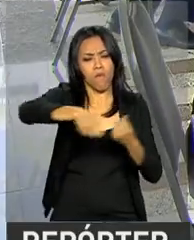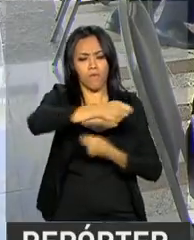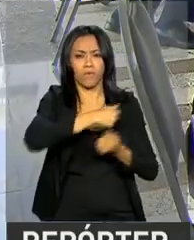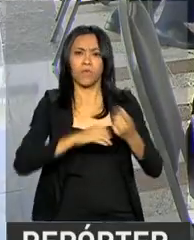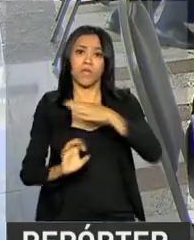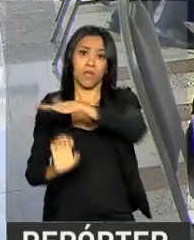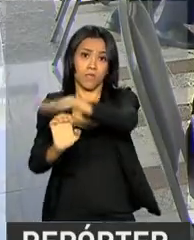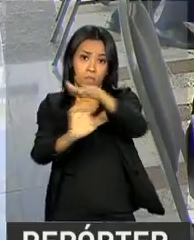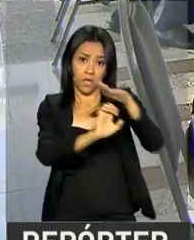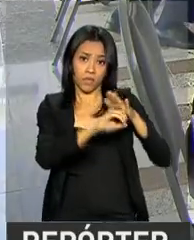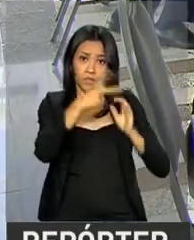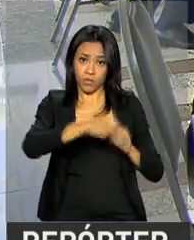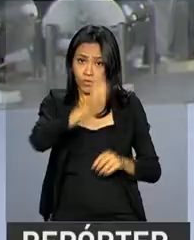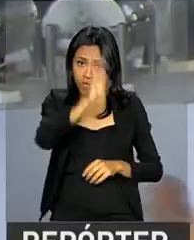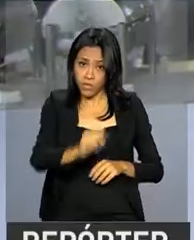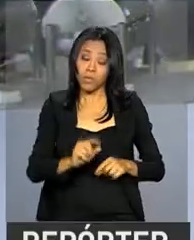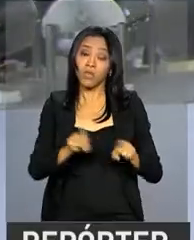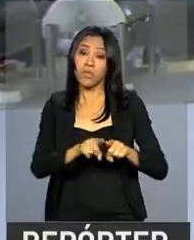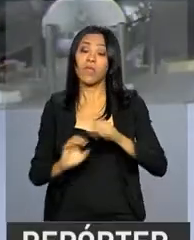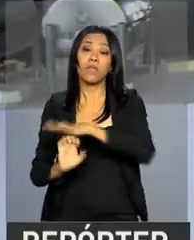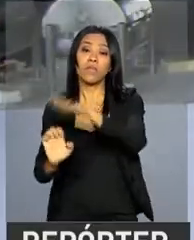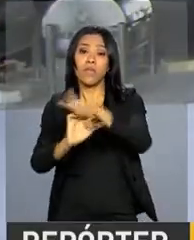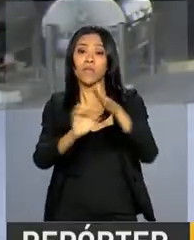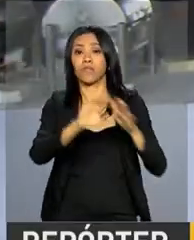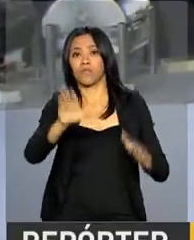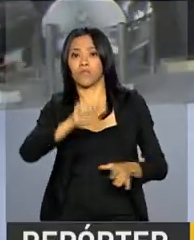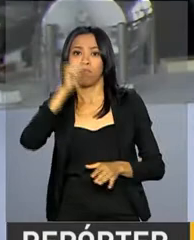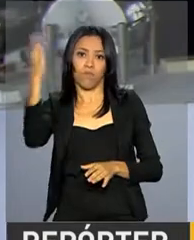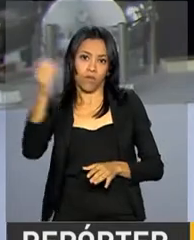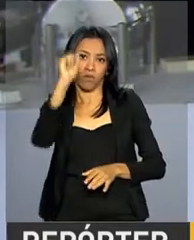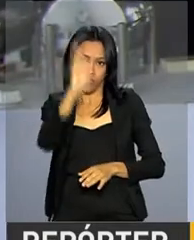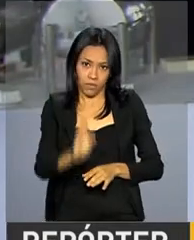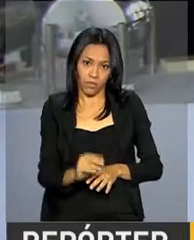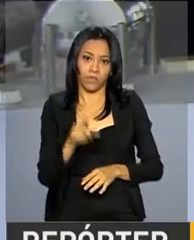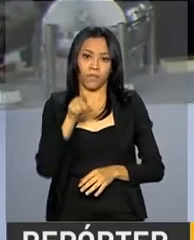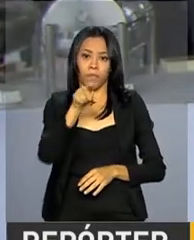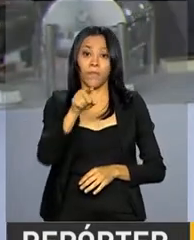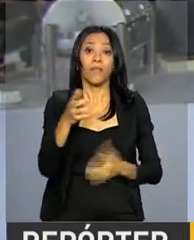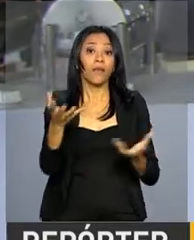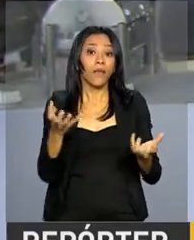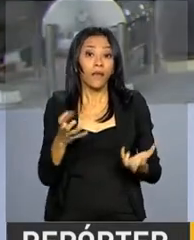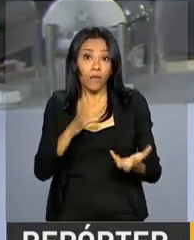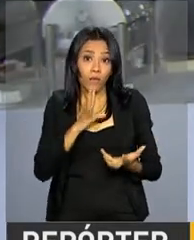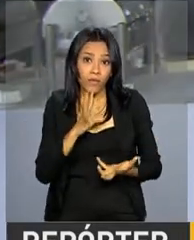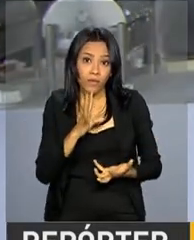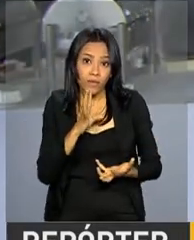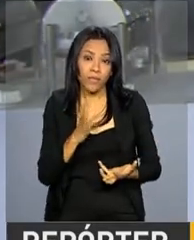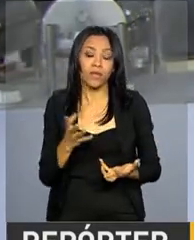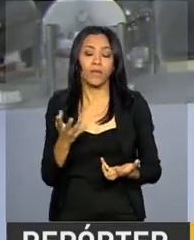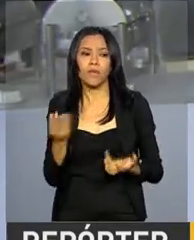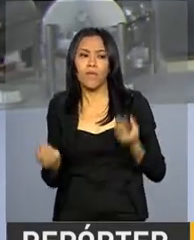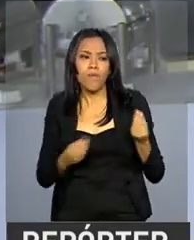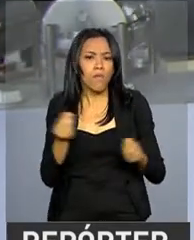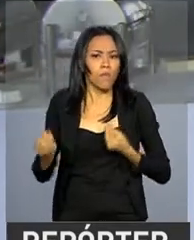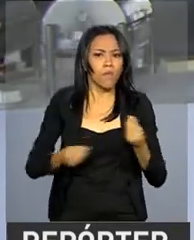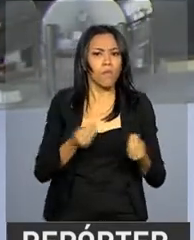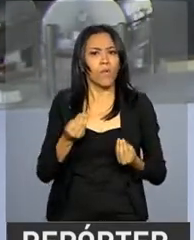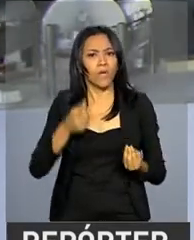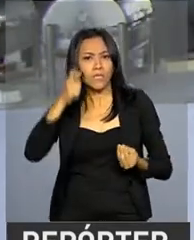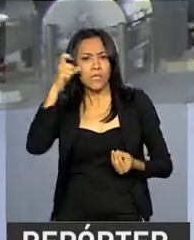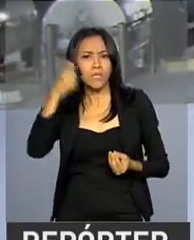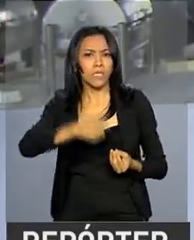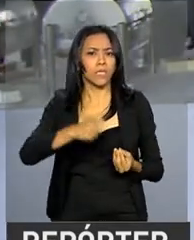brasileiros e investidores árabes querem conhecer in loco esse potencial com vistas a investir em empresas brasileiras